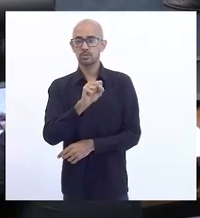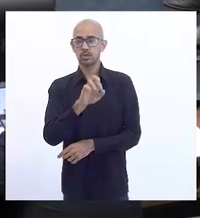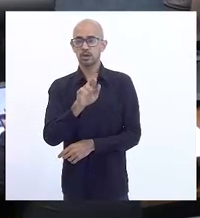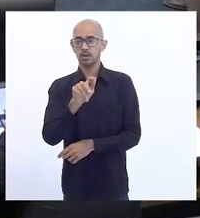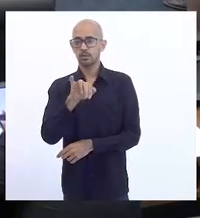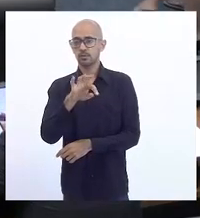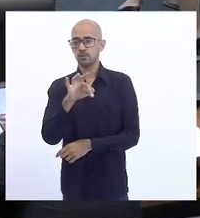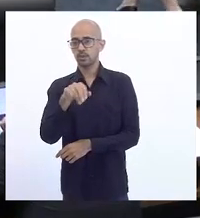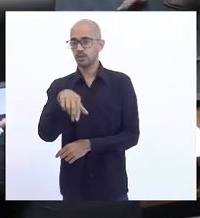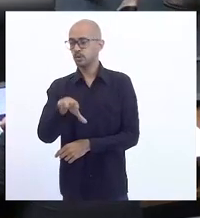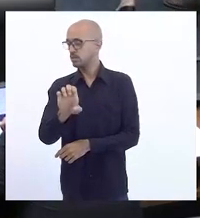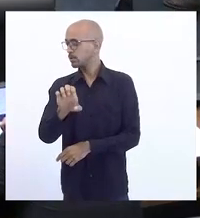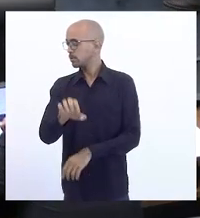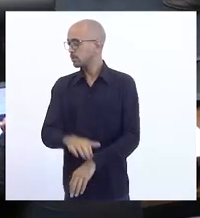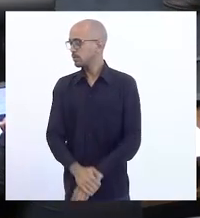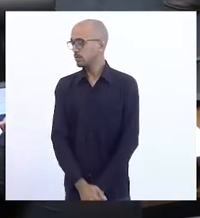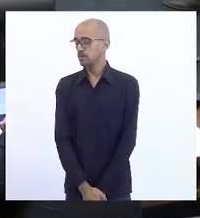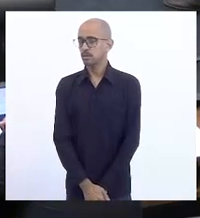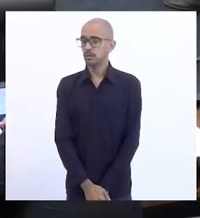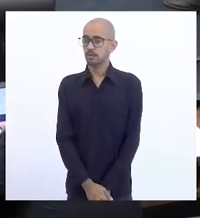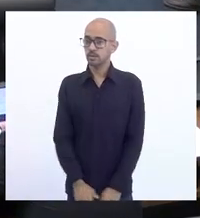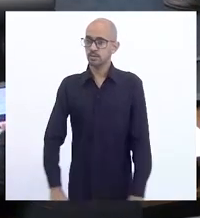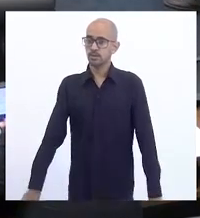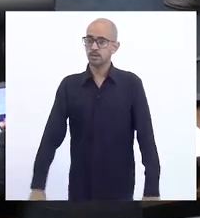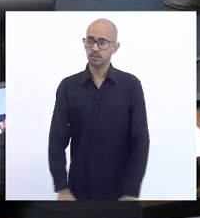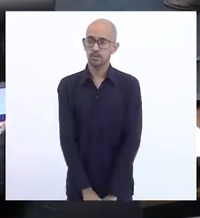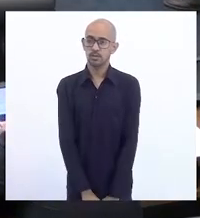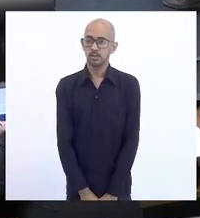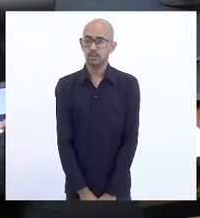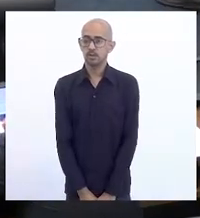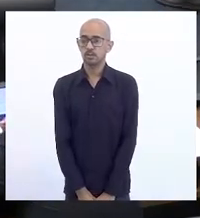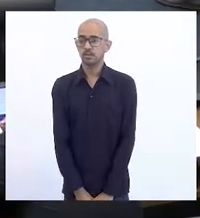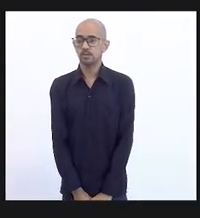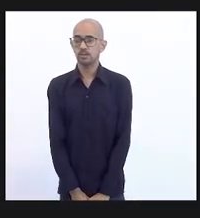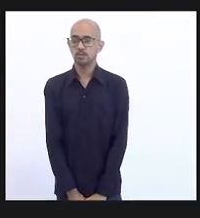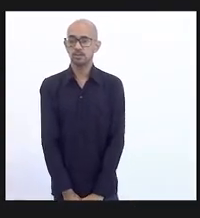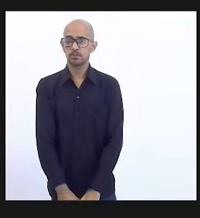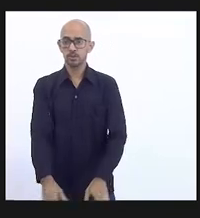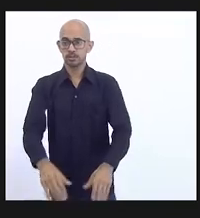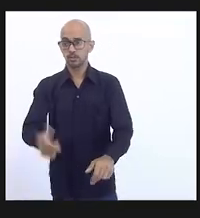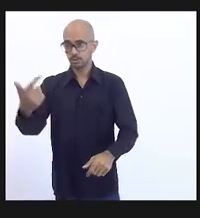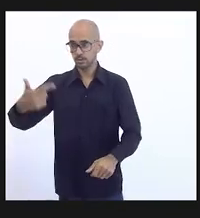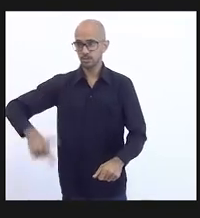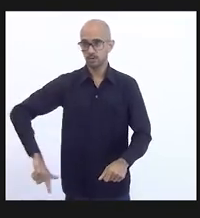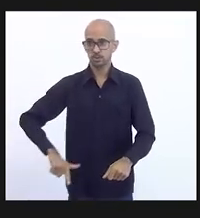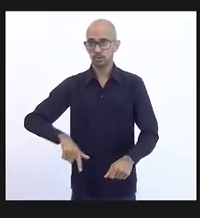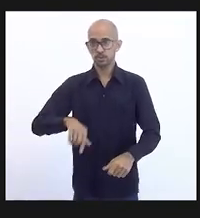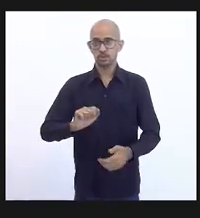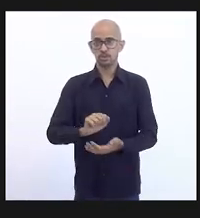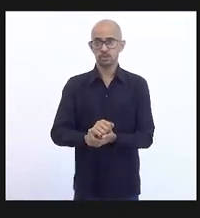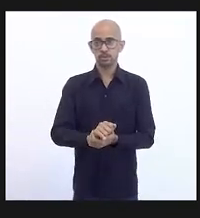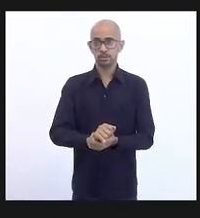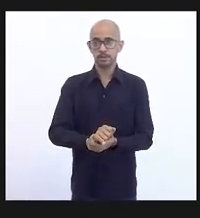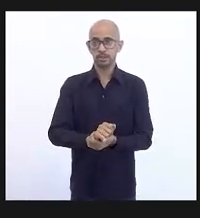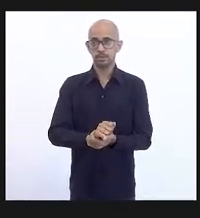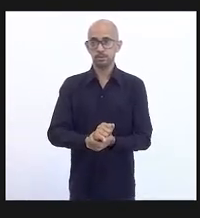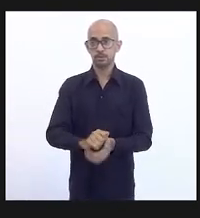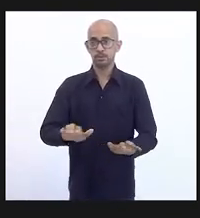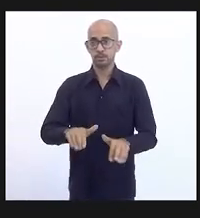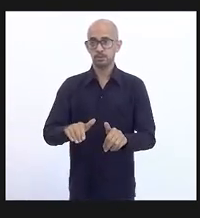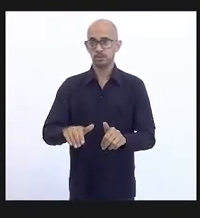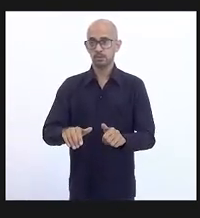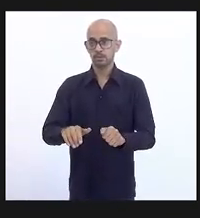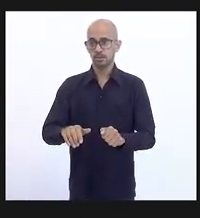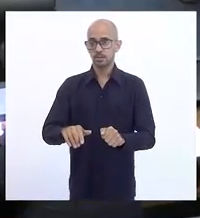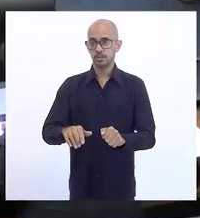Já estou anotando as inscrições da discussão. Senhor presidente, mais uma vez entendendo a importância desse debate. Está